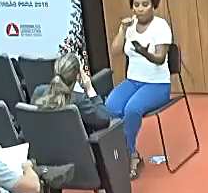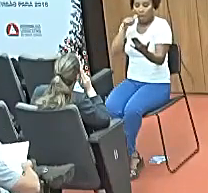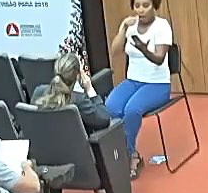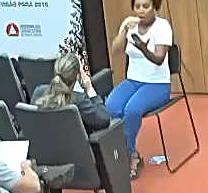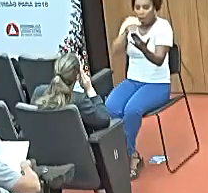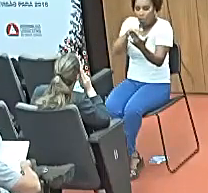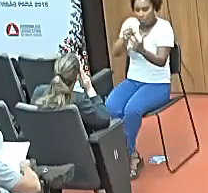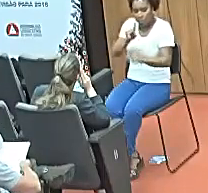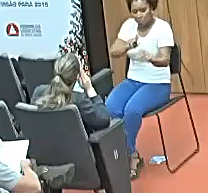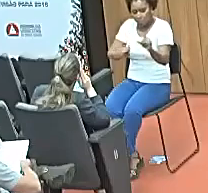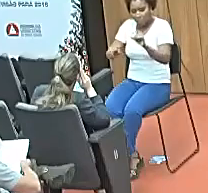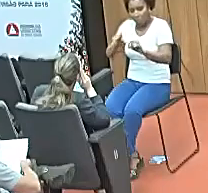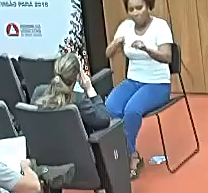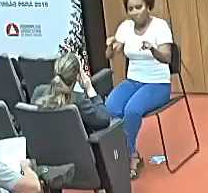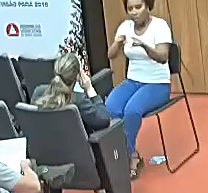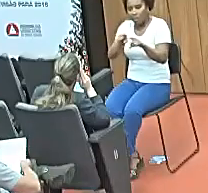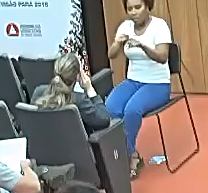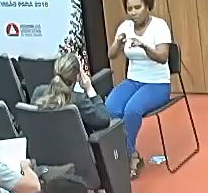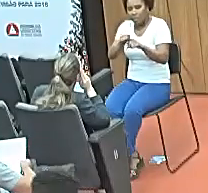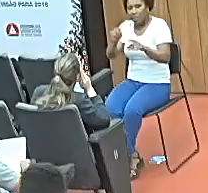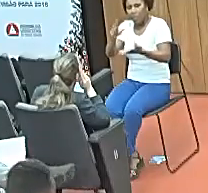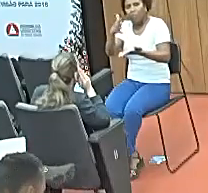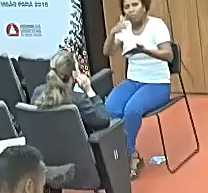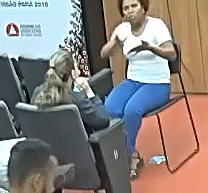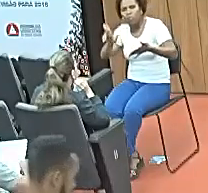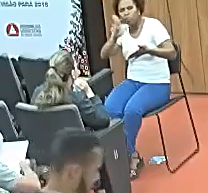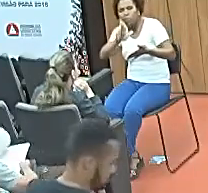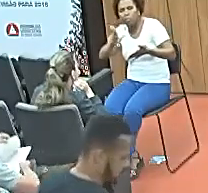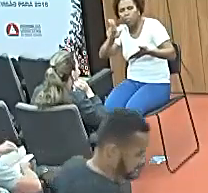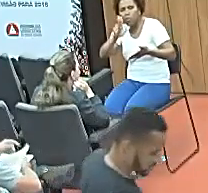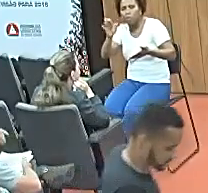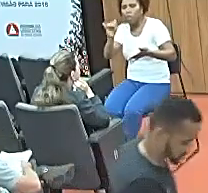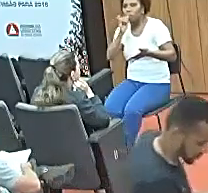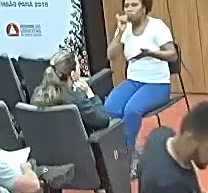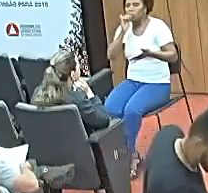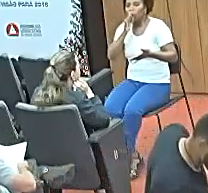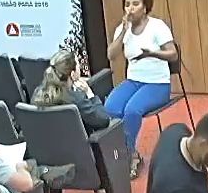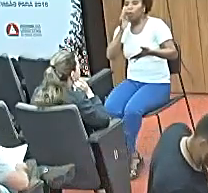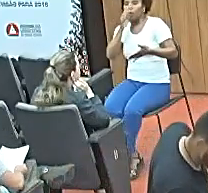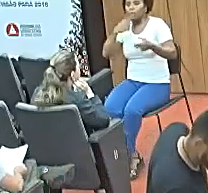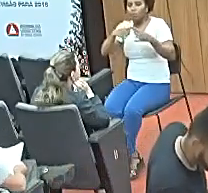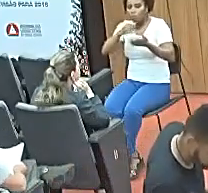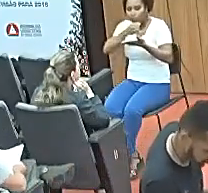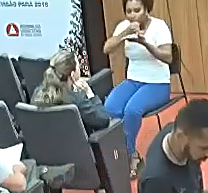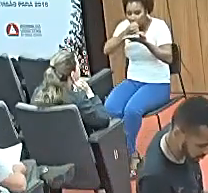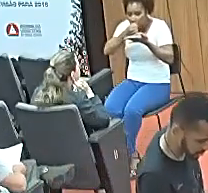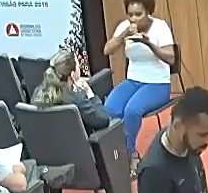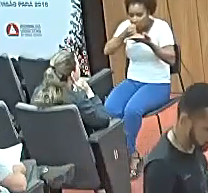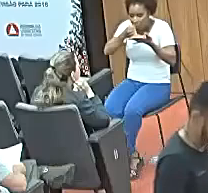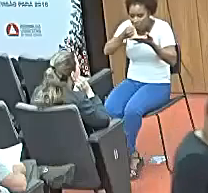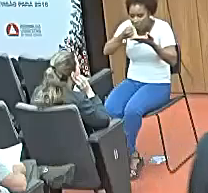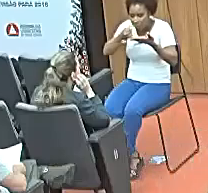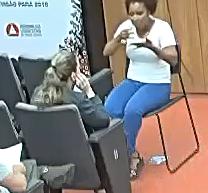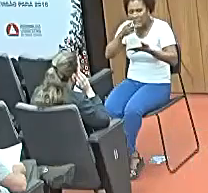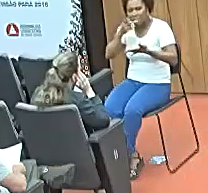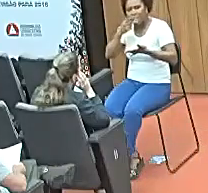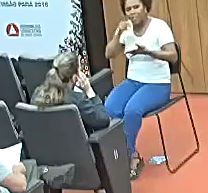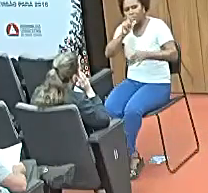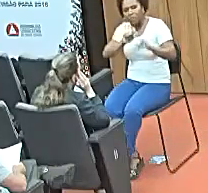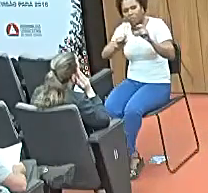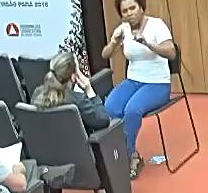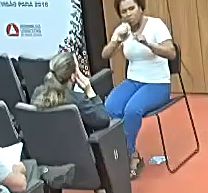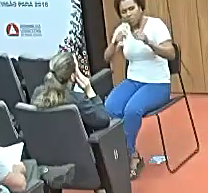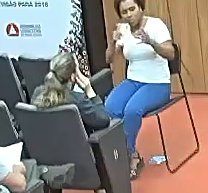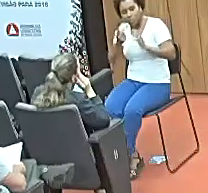de prevenção do uso do álcool e outras drogas executadas pela subsecretaria de políticas sobre drogas com acréscimo de metafísica